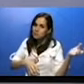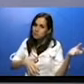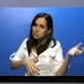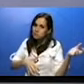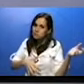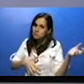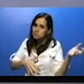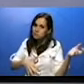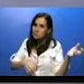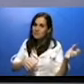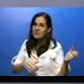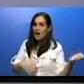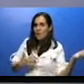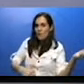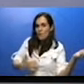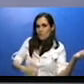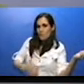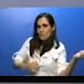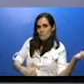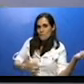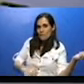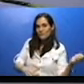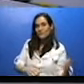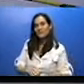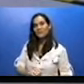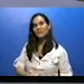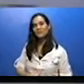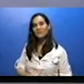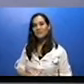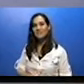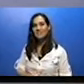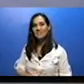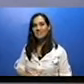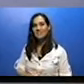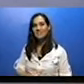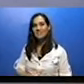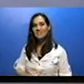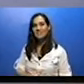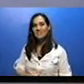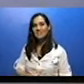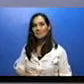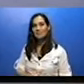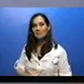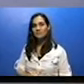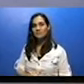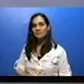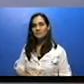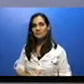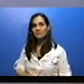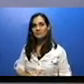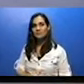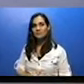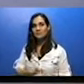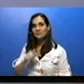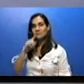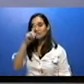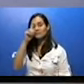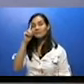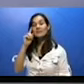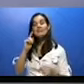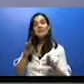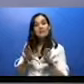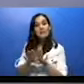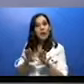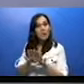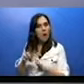bom barretense sempre aprecio uma boa moda de viola certo ah e